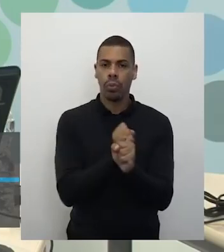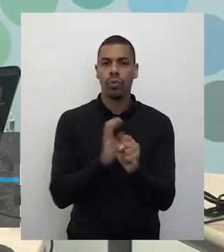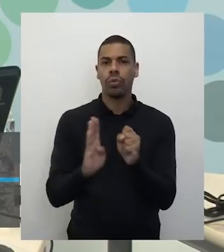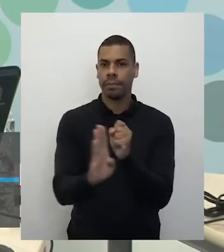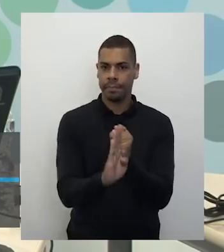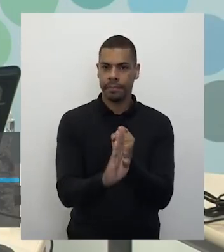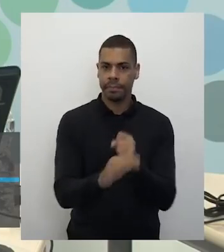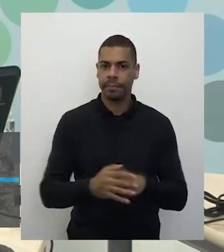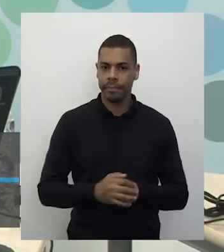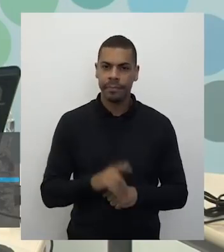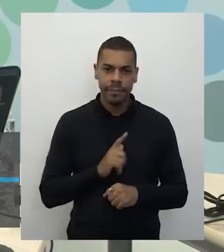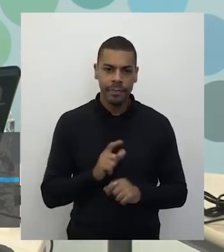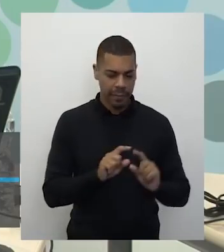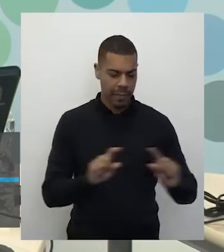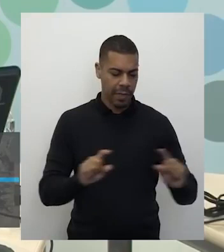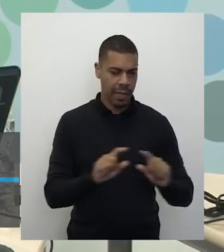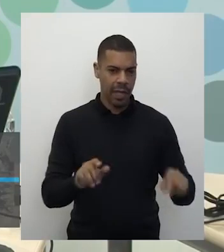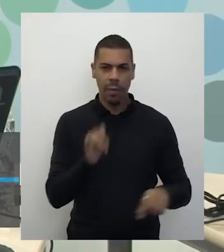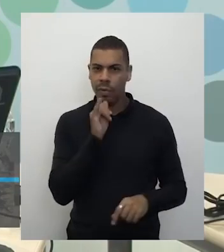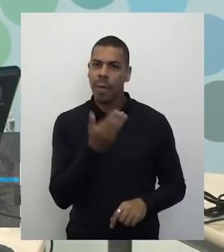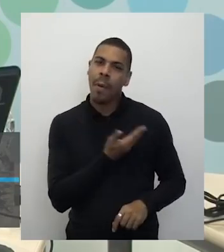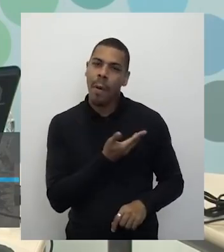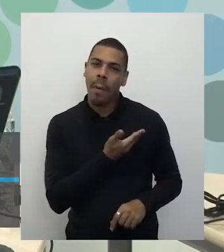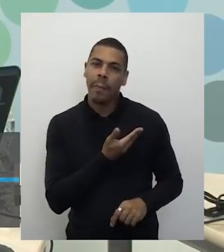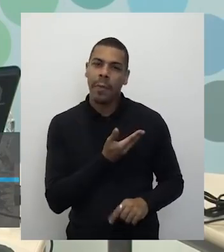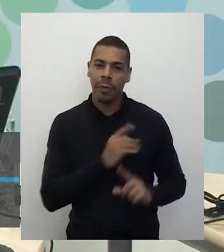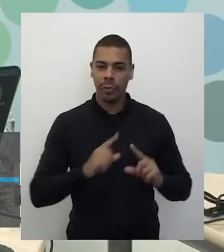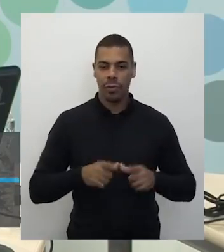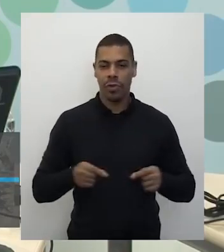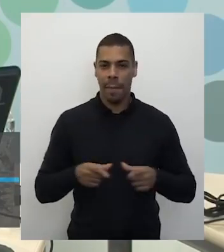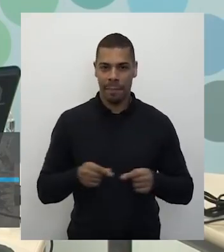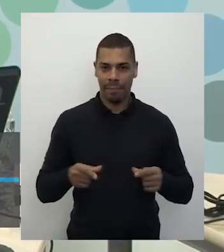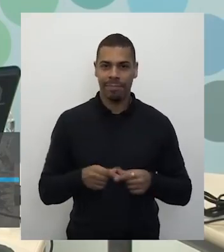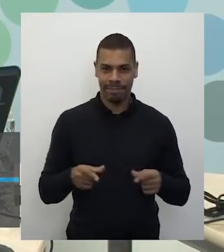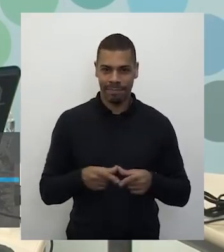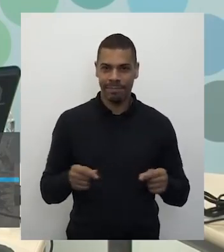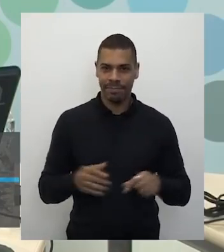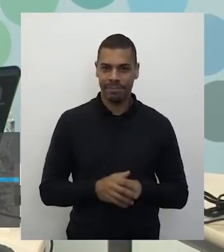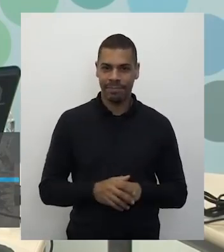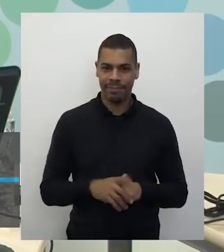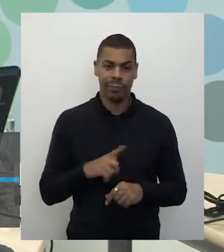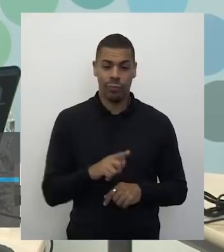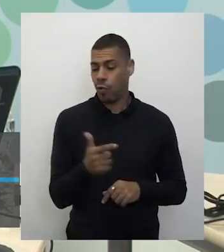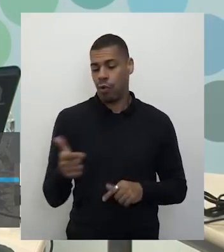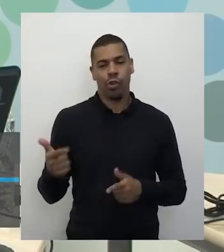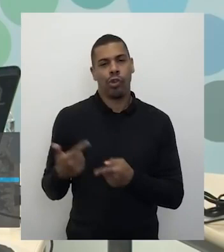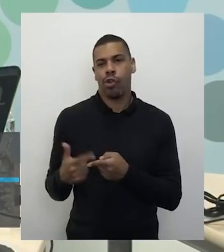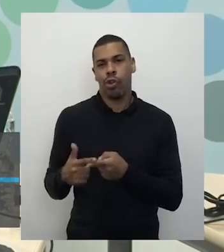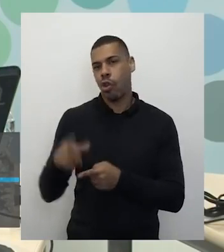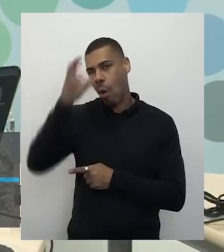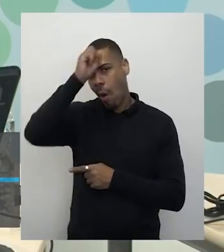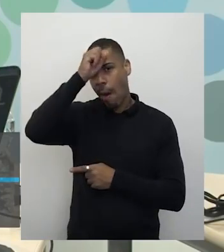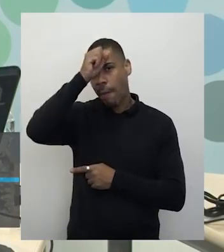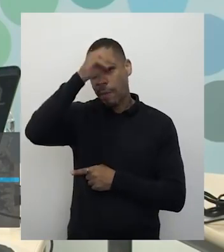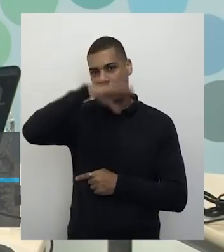alguém colocou aqui, meu amigo japonês fala assim. Por que eu coloquei estrangeiro? Porque realmente eles não têm, né? Eles não aprendem o